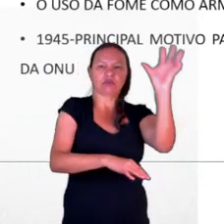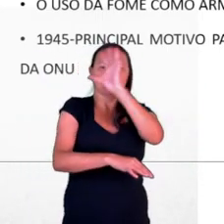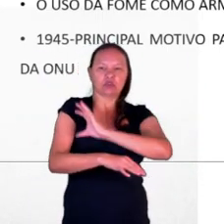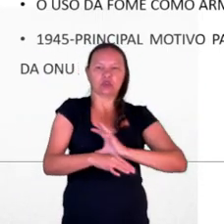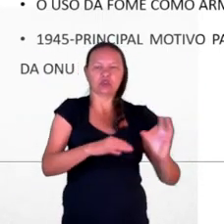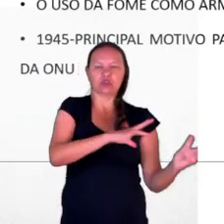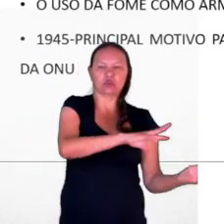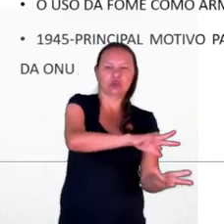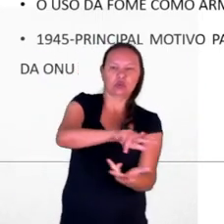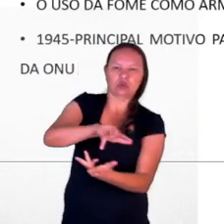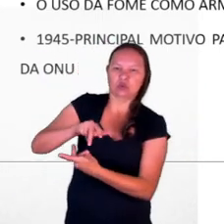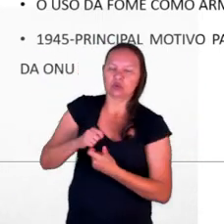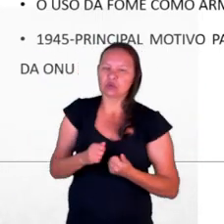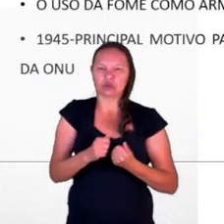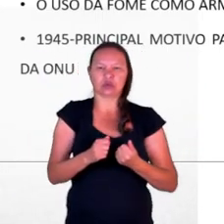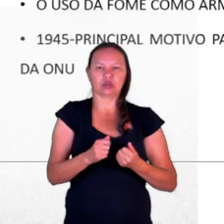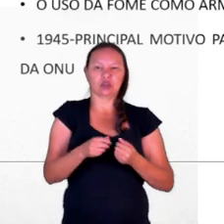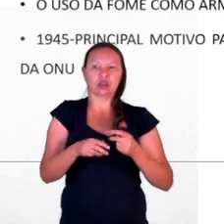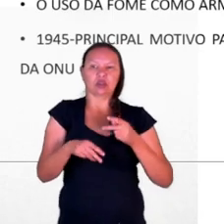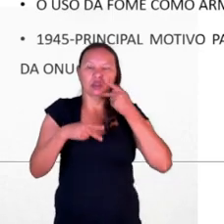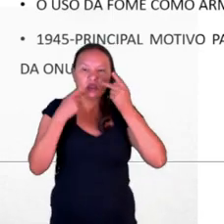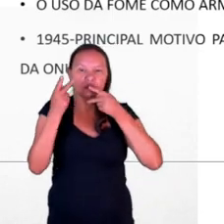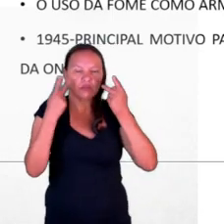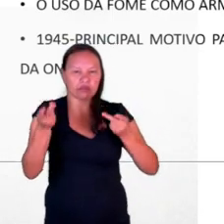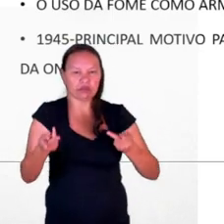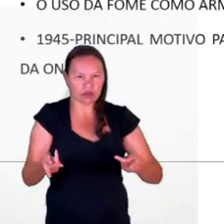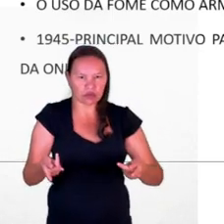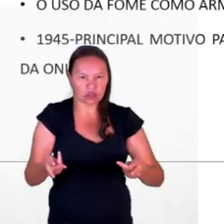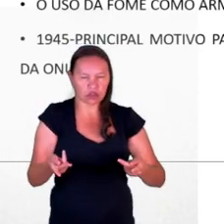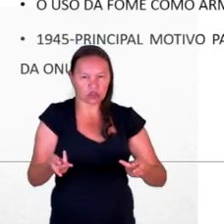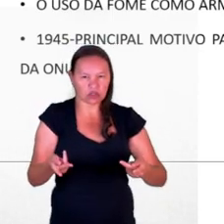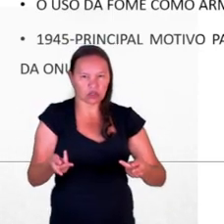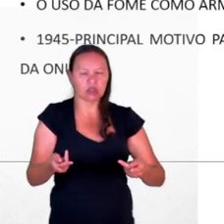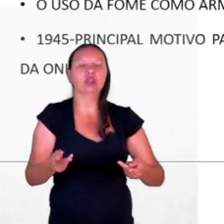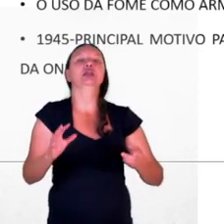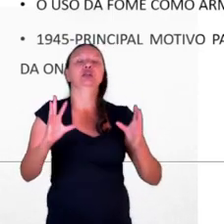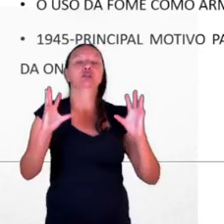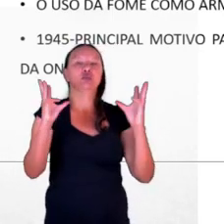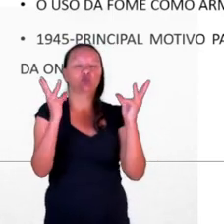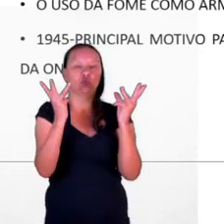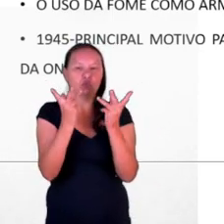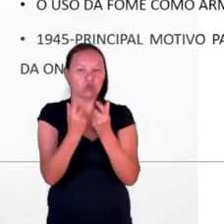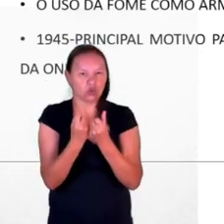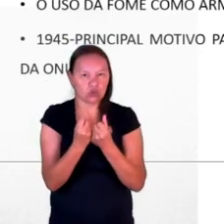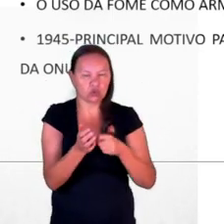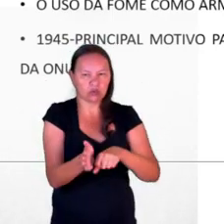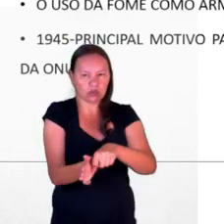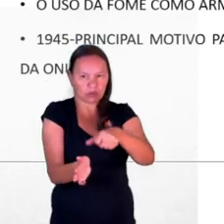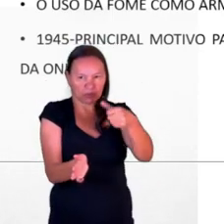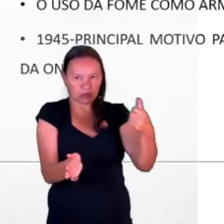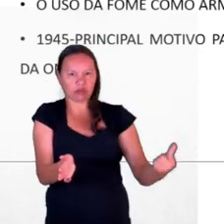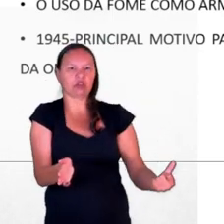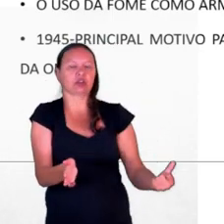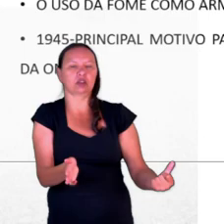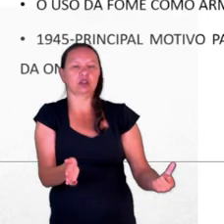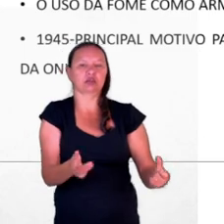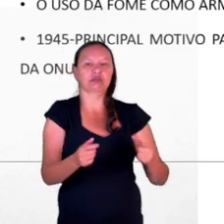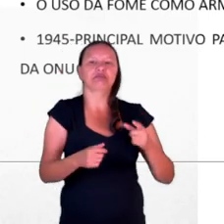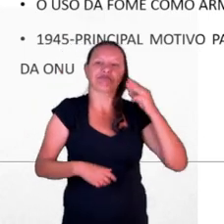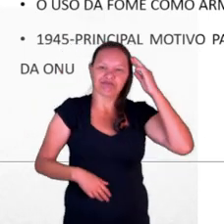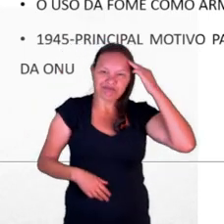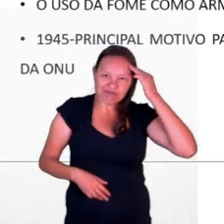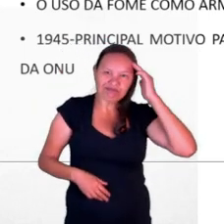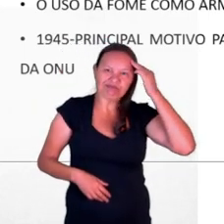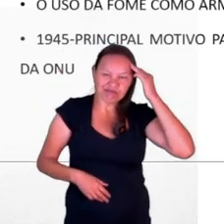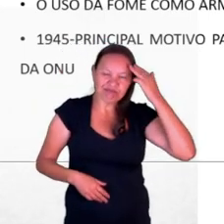isso a questões geopolíticas pela primeira vez se entendeu que